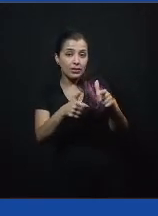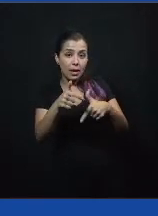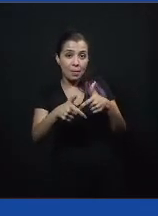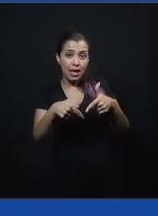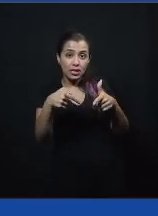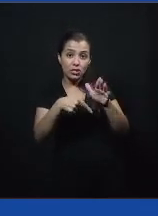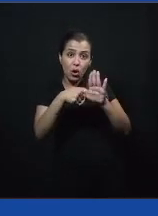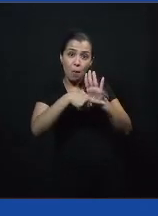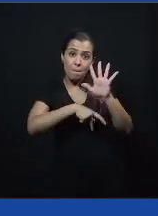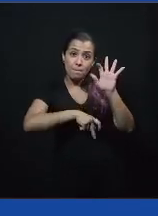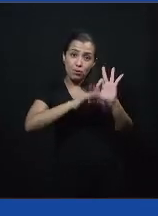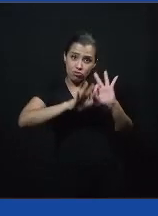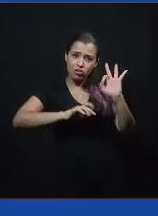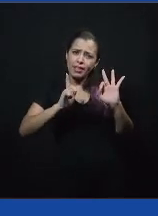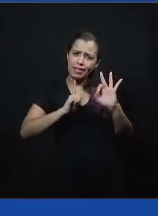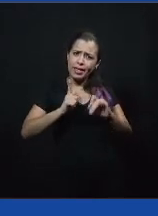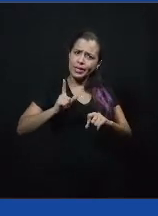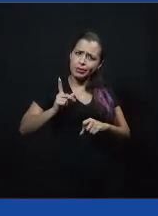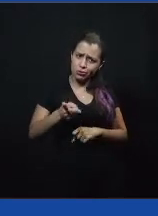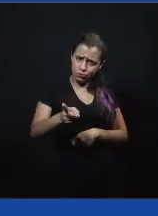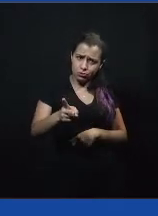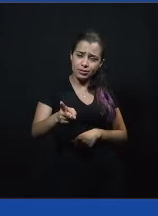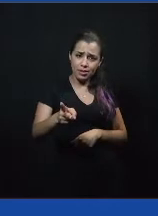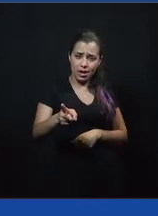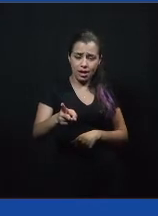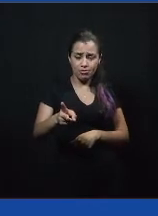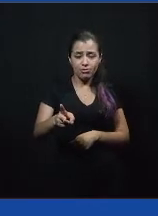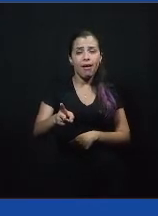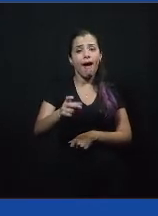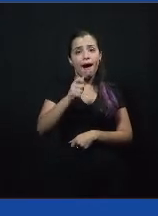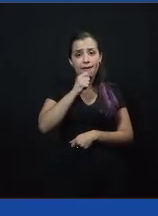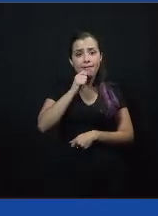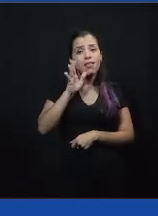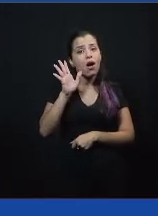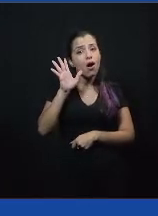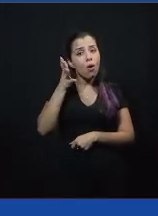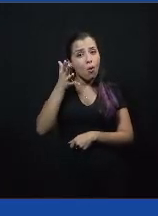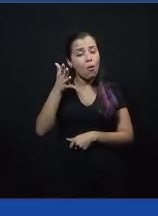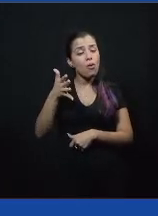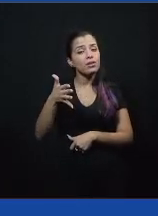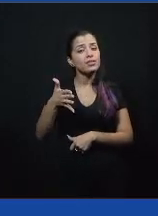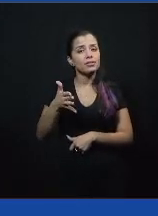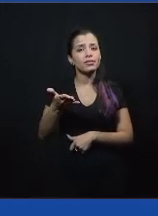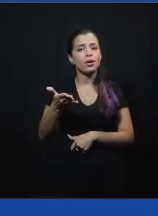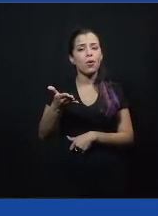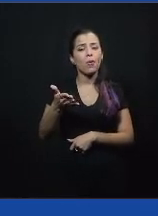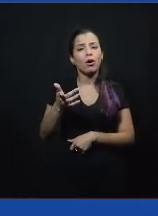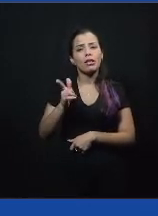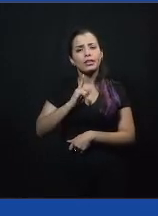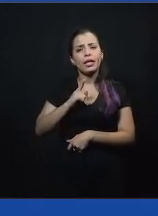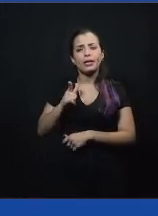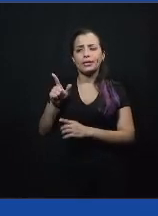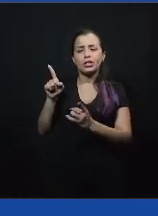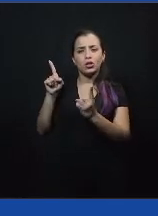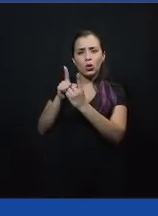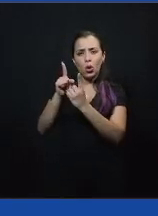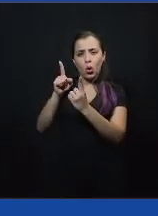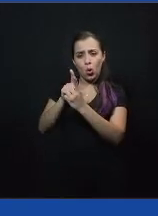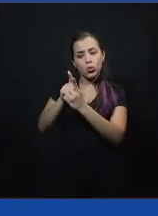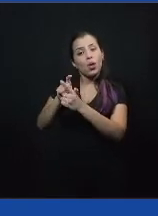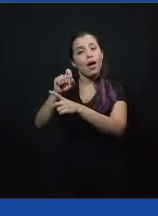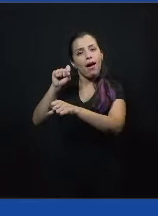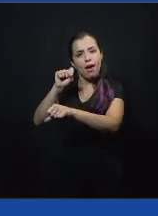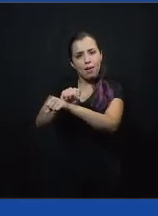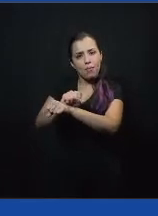ele tem continuidade né eles ainda está em execução ou a gente está cidadania os nossos encontros encerraram